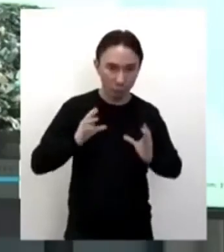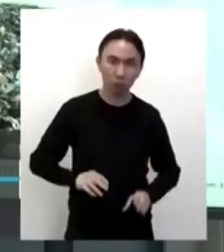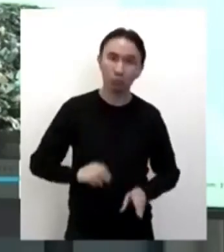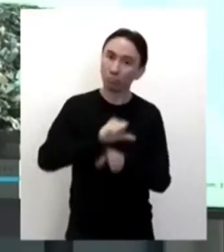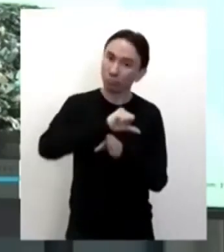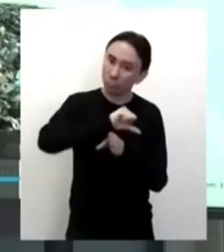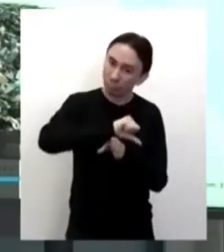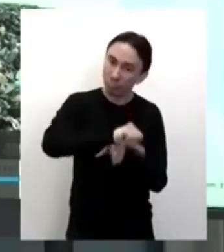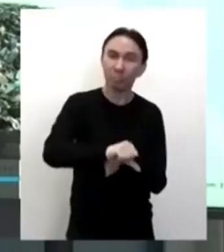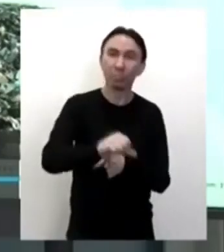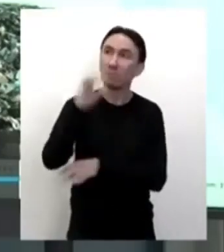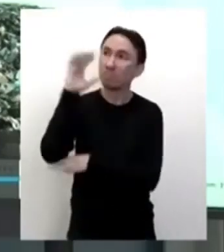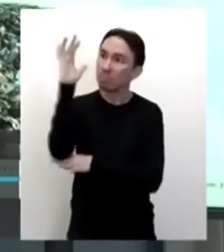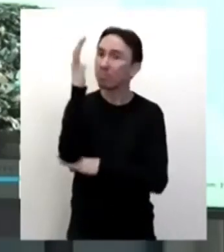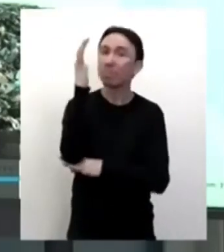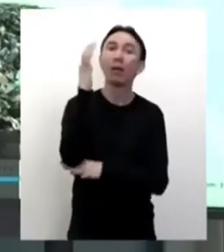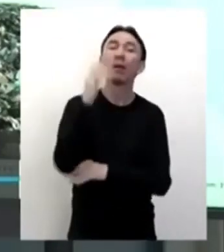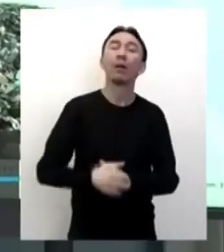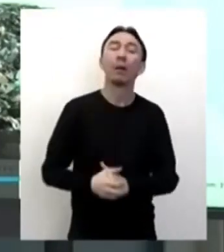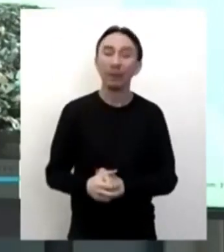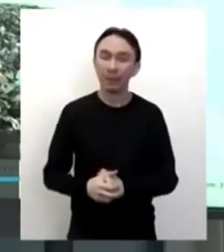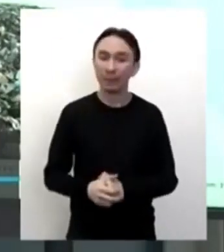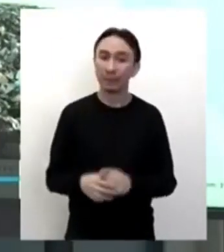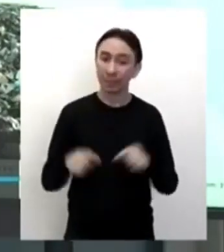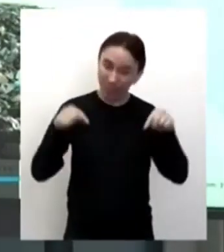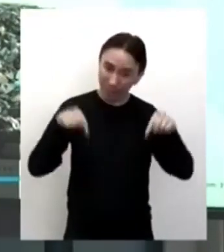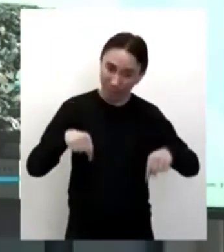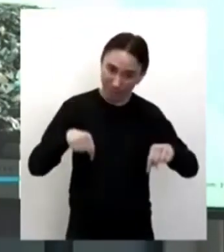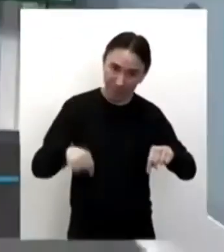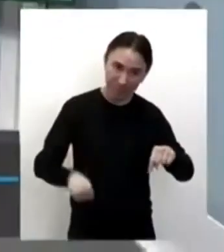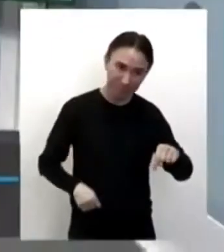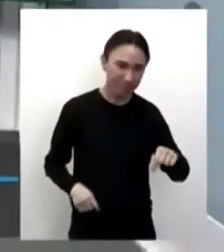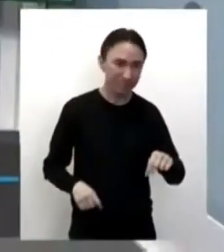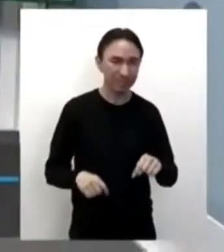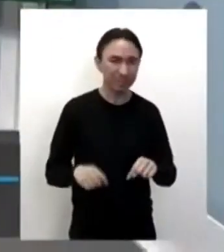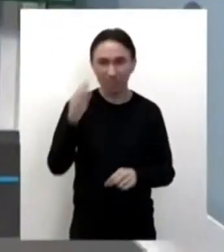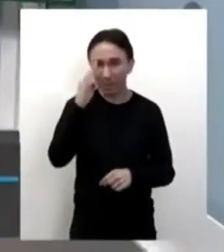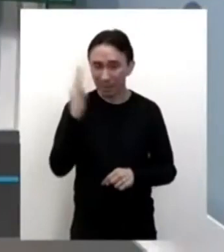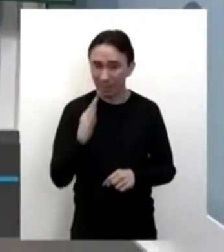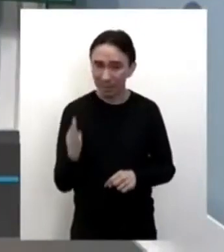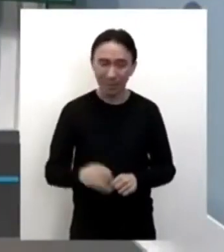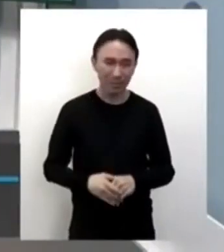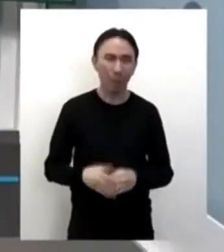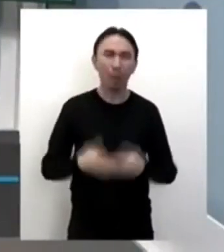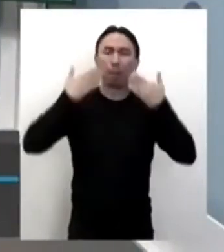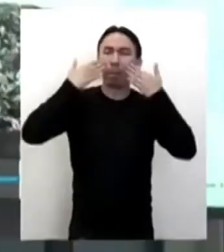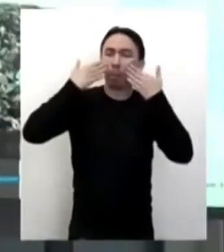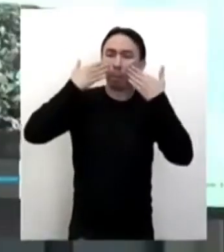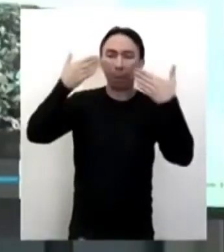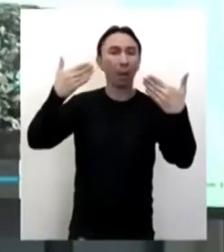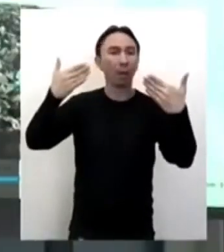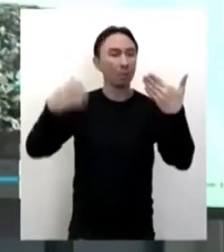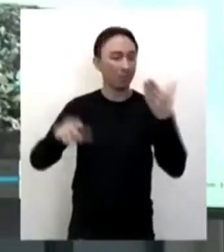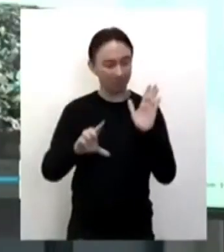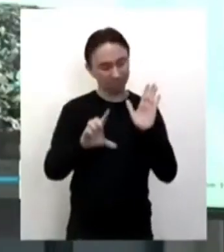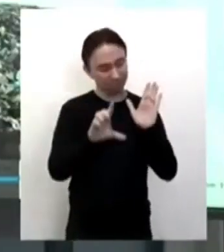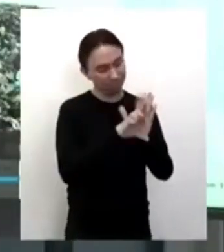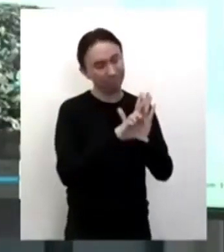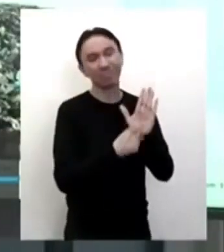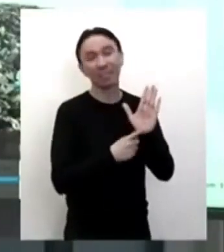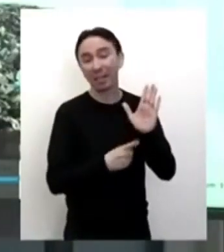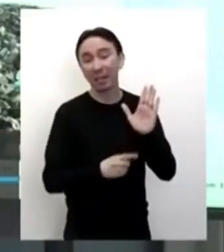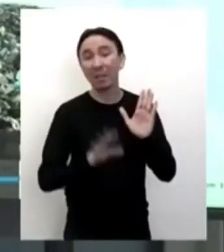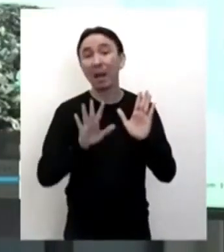questão ambiental, ele é exemplo de legislação, Tiago. Ele é exemplo de legislação. Só que na hora de, né,